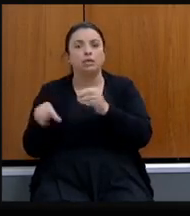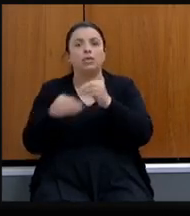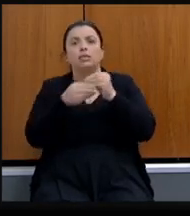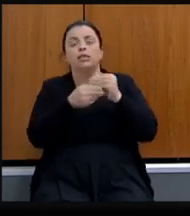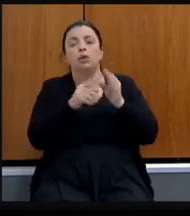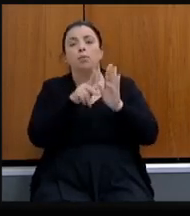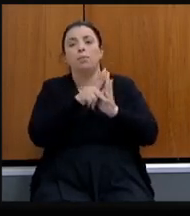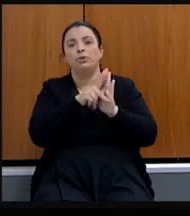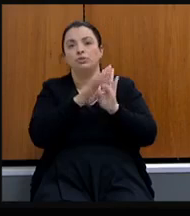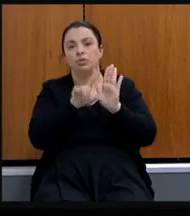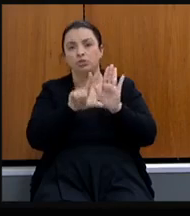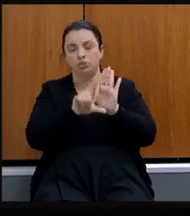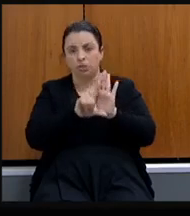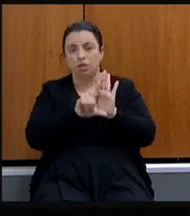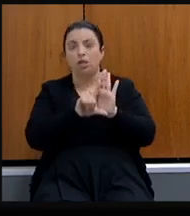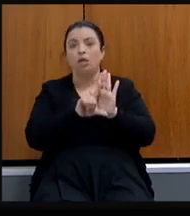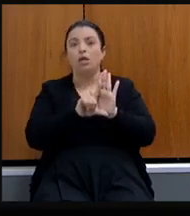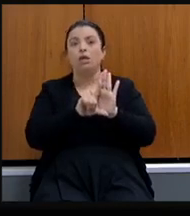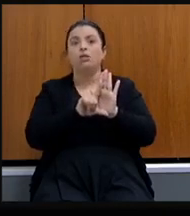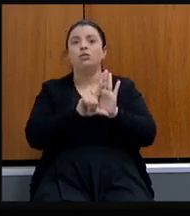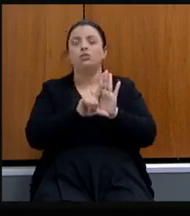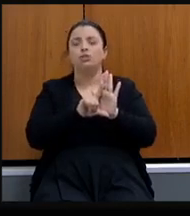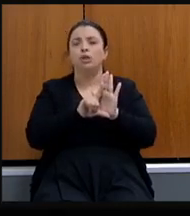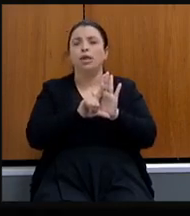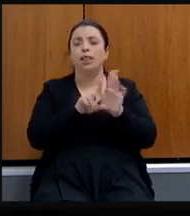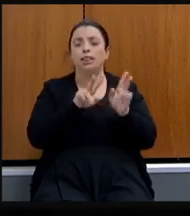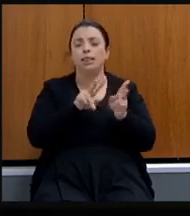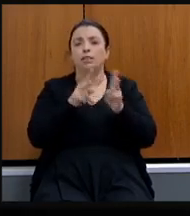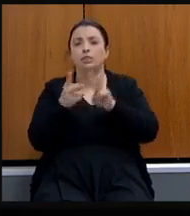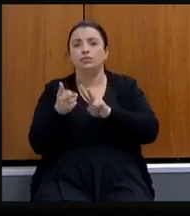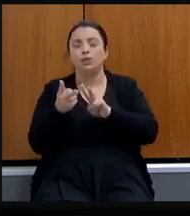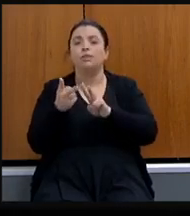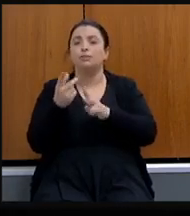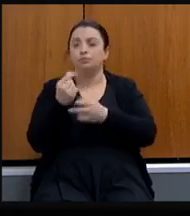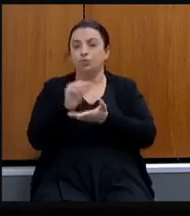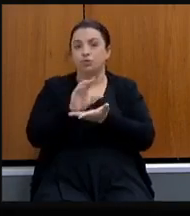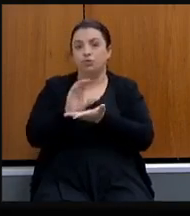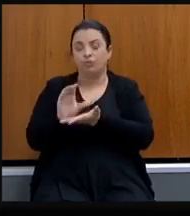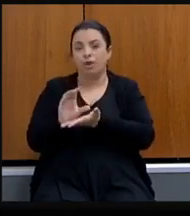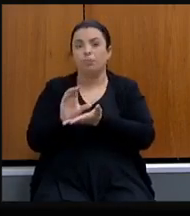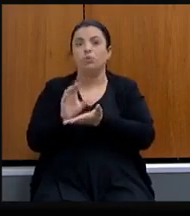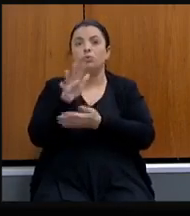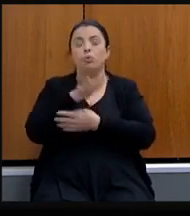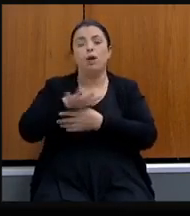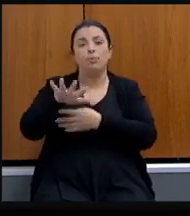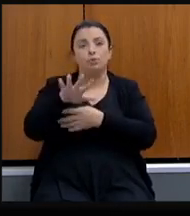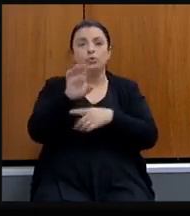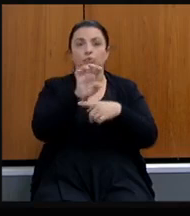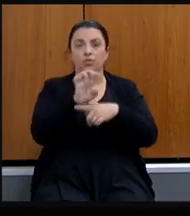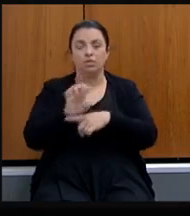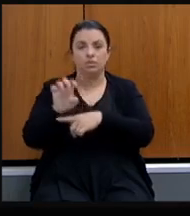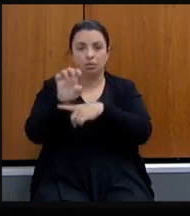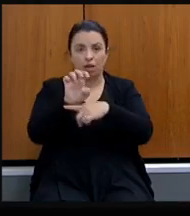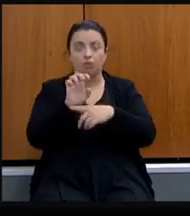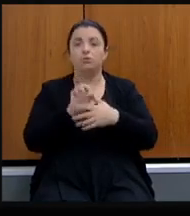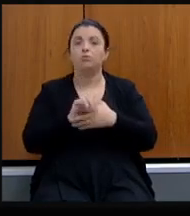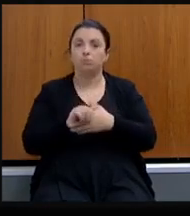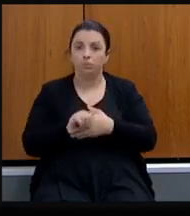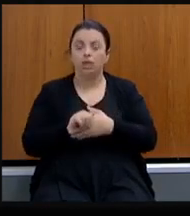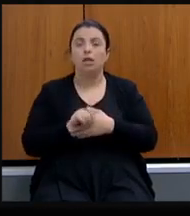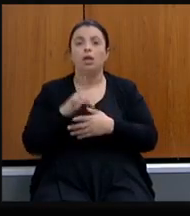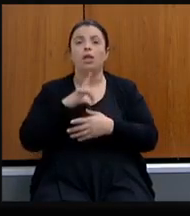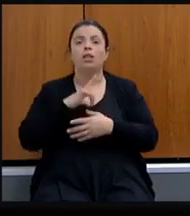renda complementar no antes do carro existe um projeto da deputada Andreia de Jesus nosso é apresentado